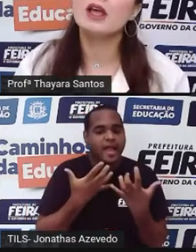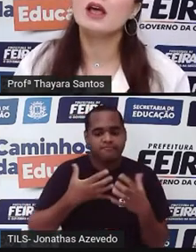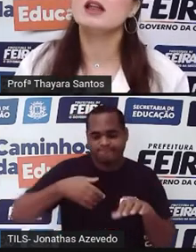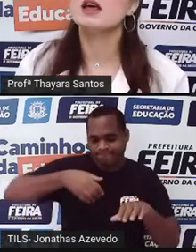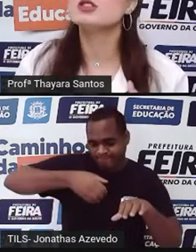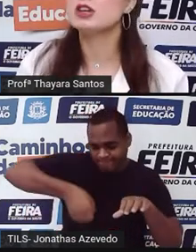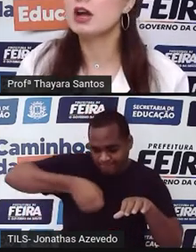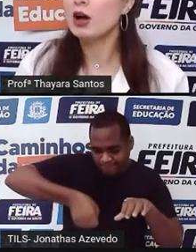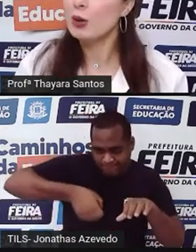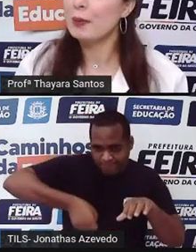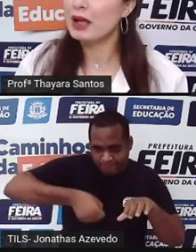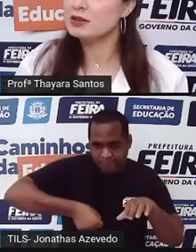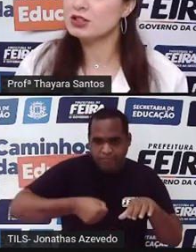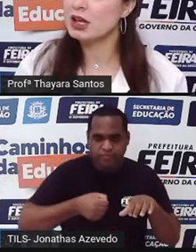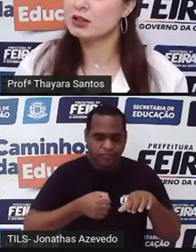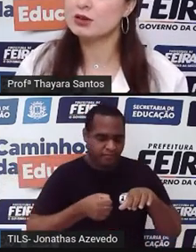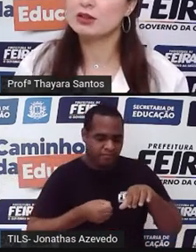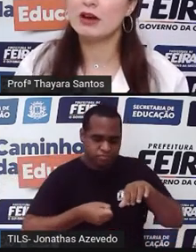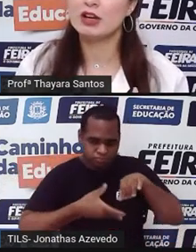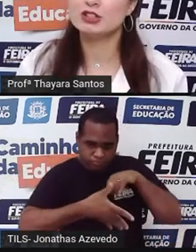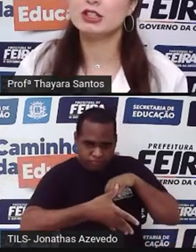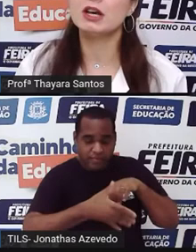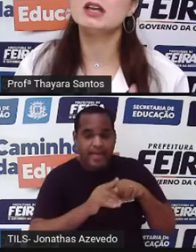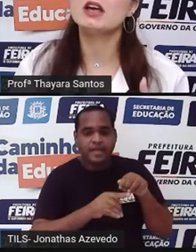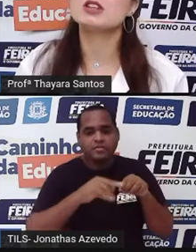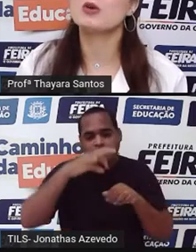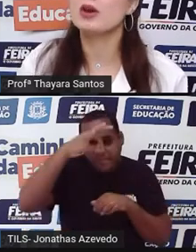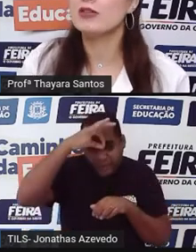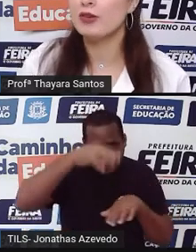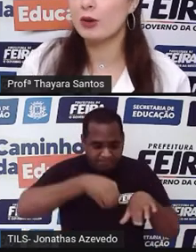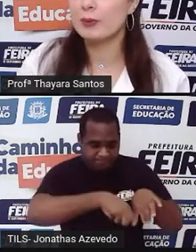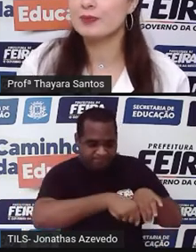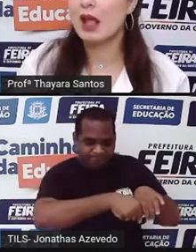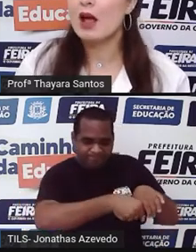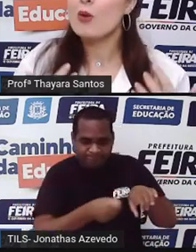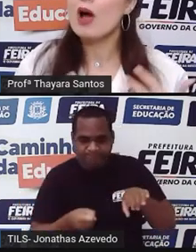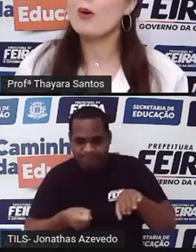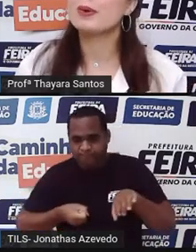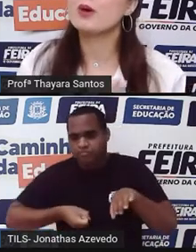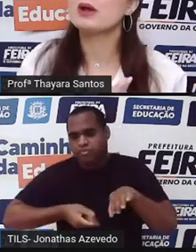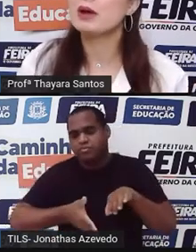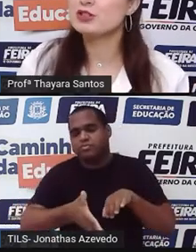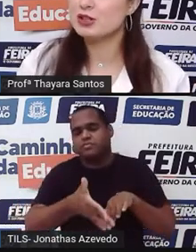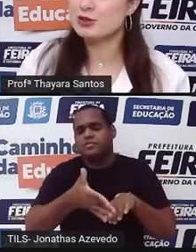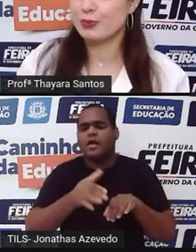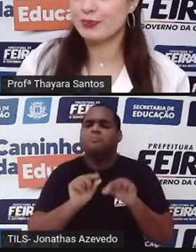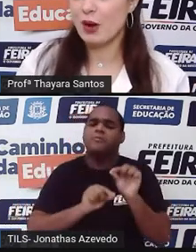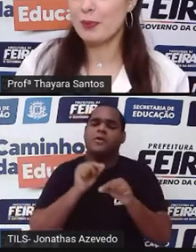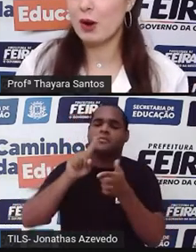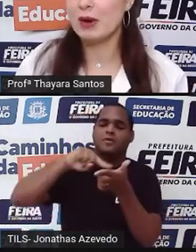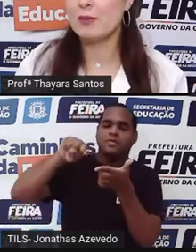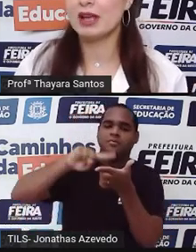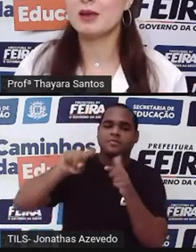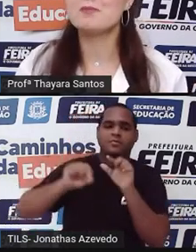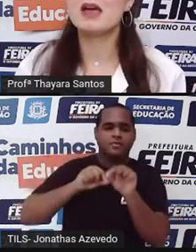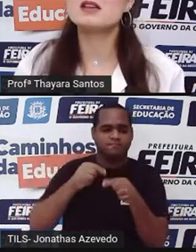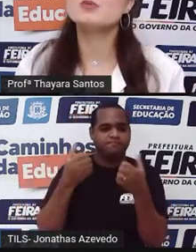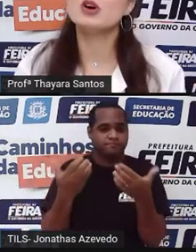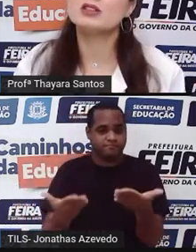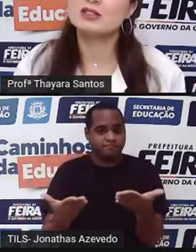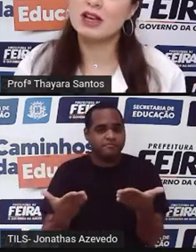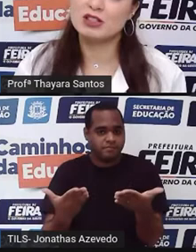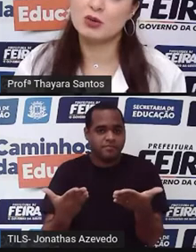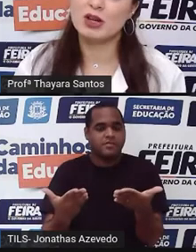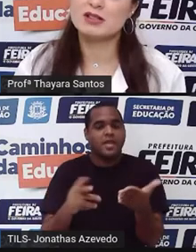vai ejacular ele retira o pênis dentro da vagina e ejacular fora Qual o problema disso O problema é